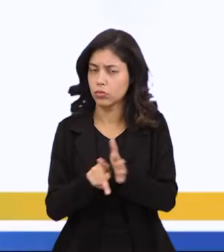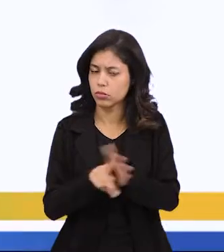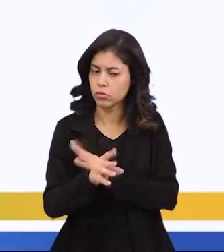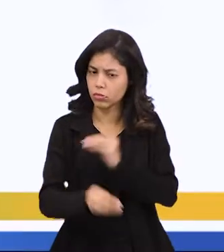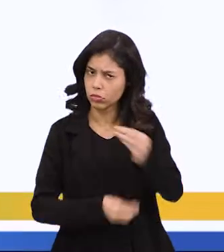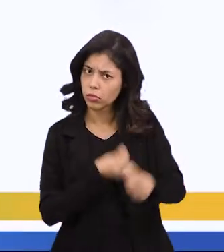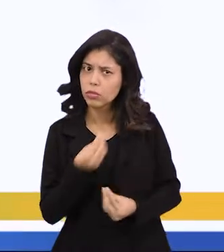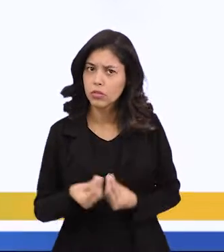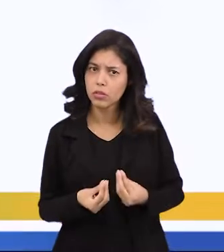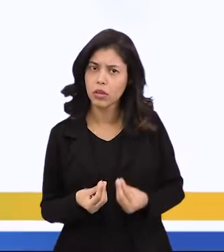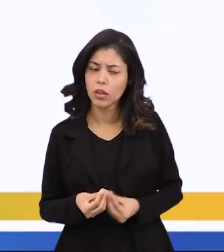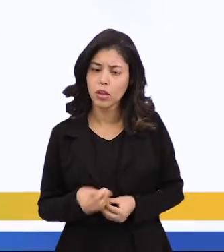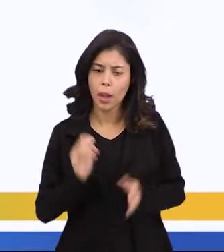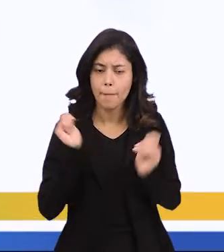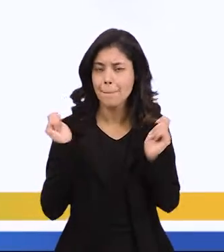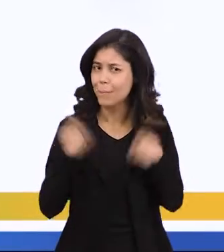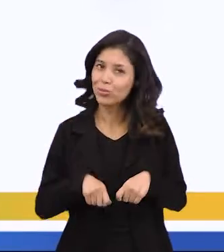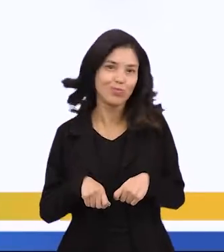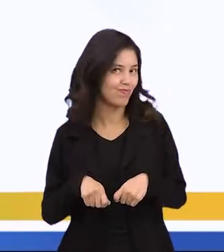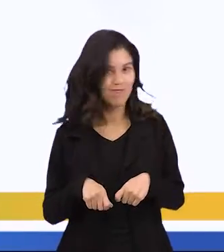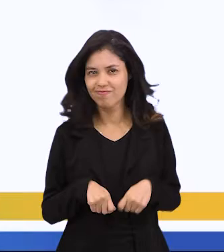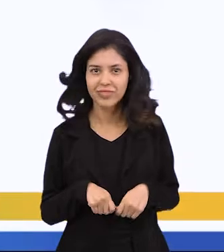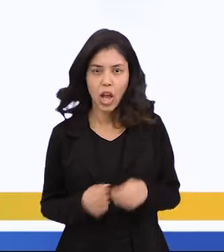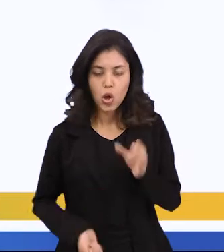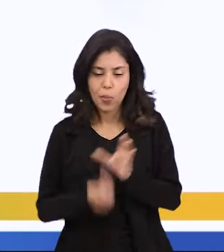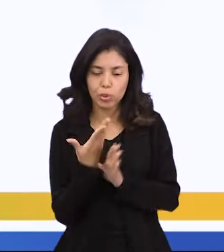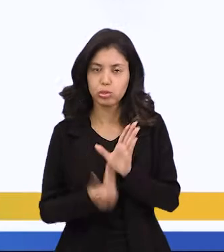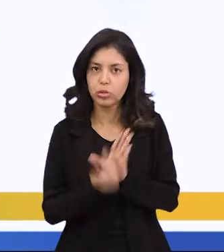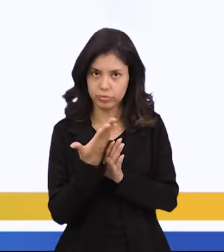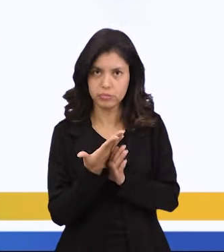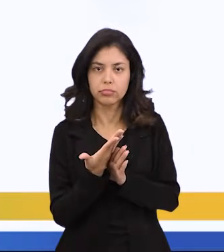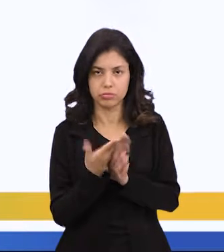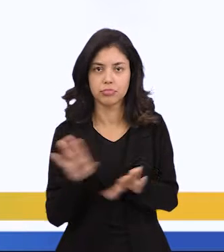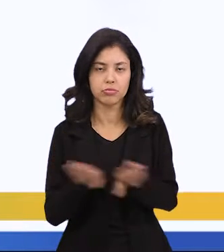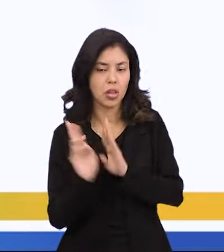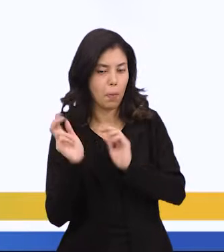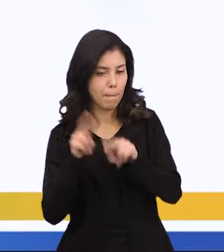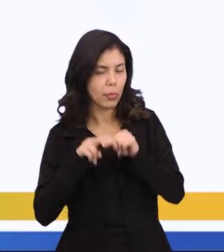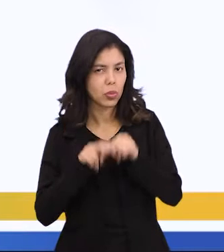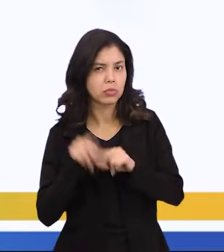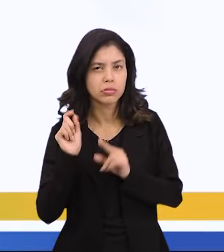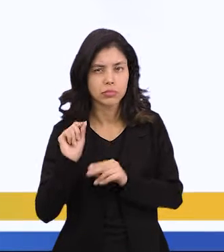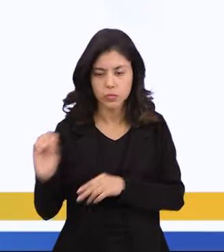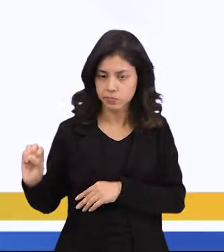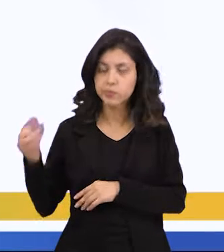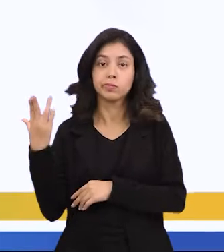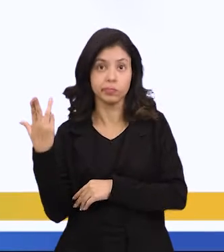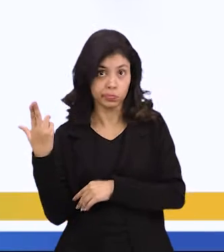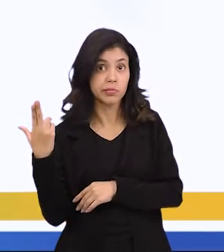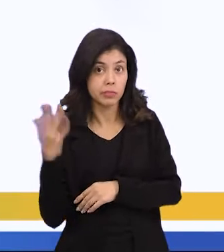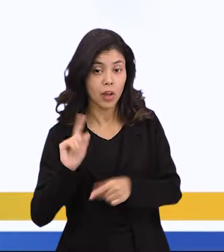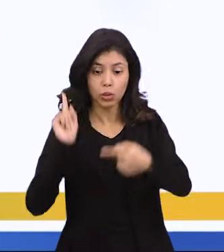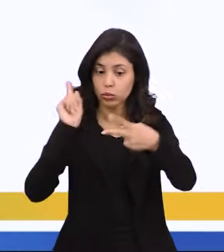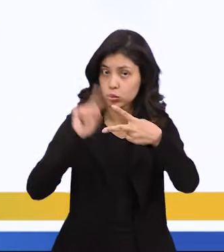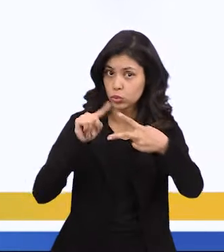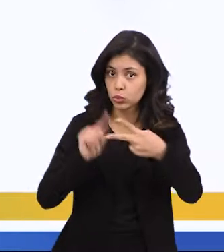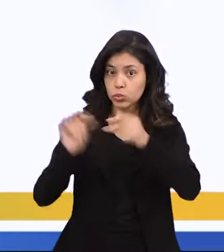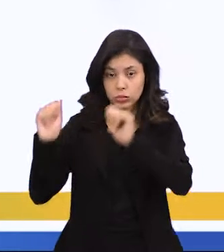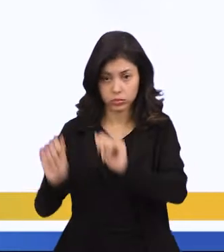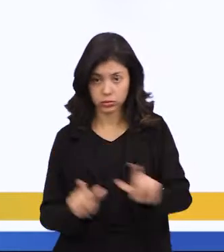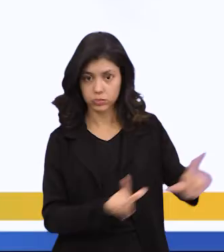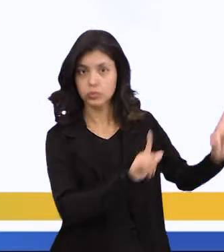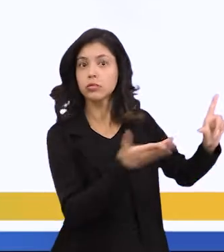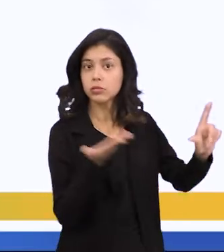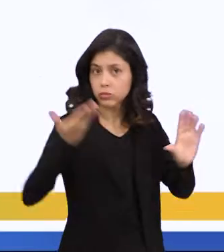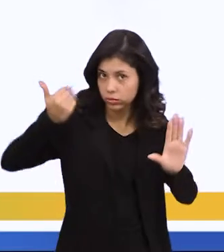que elas ficam impossibilitadas de se reproduzirem. Ou seja, aquelas duas espécies do slide